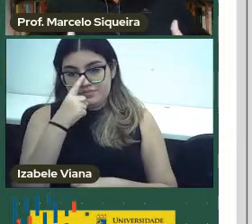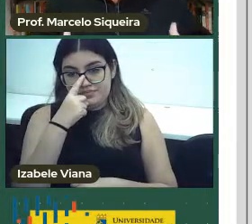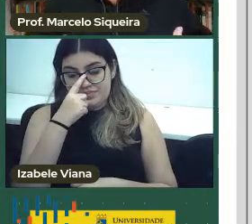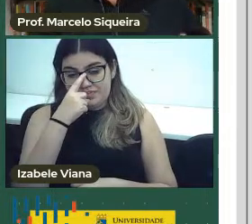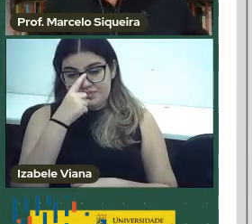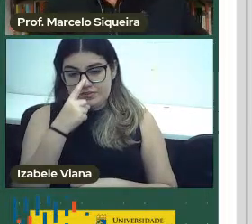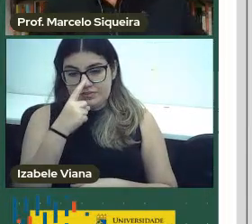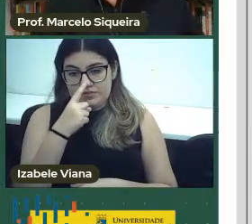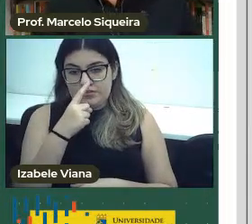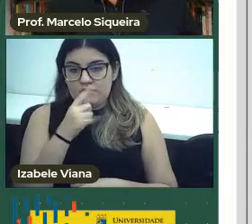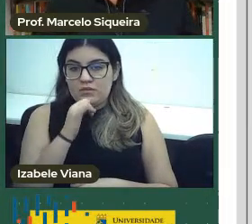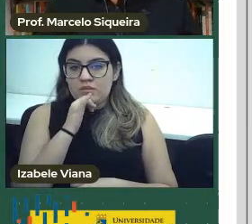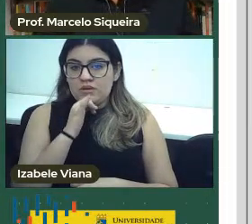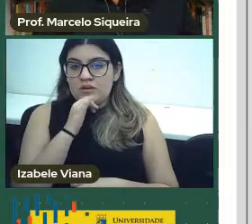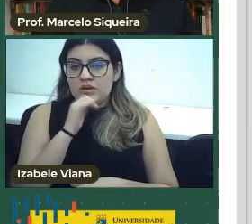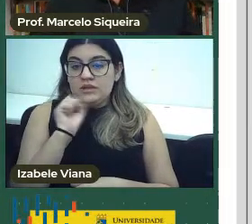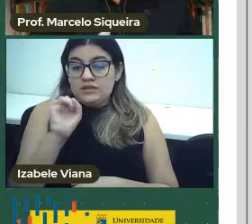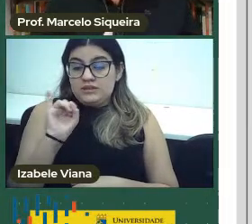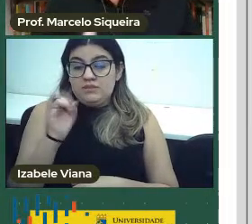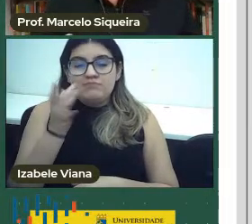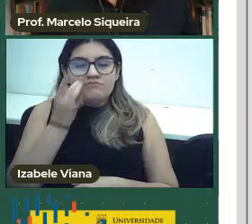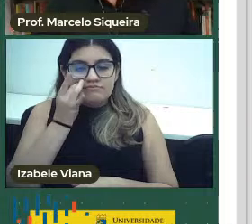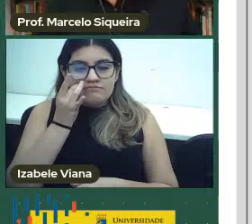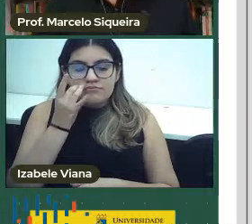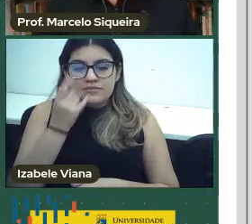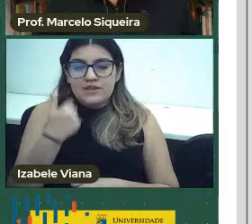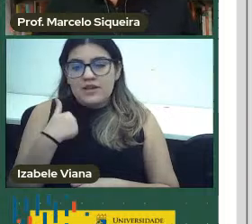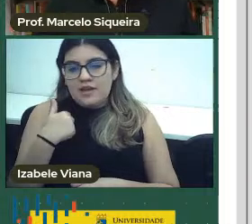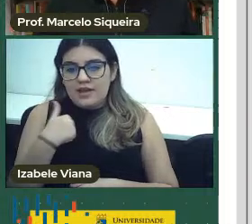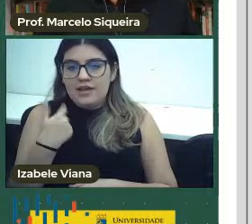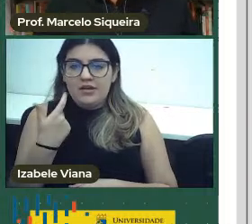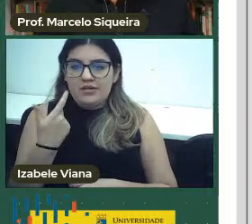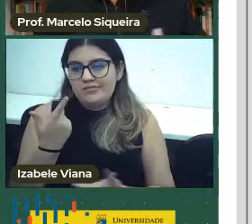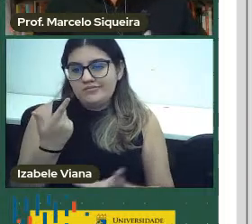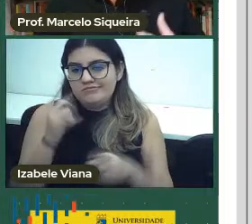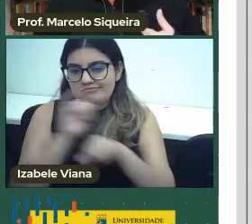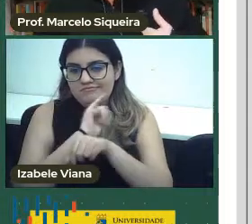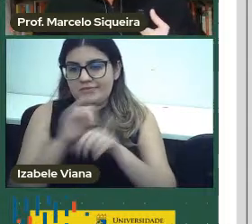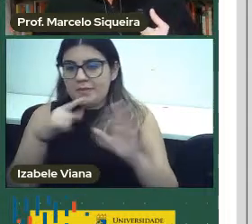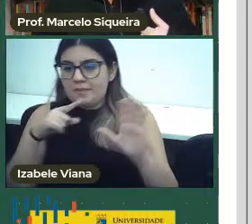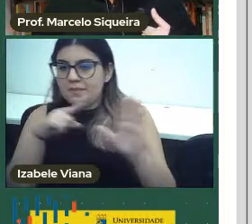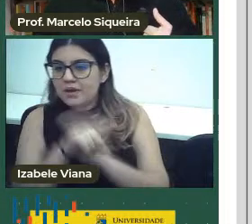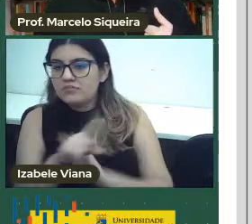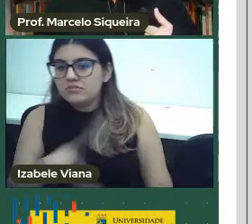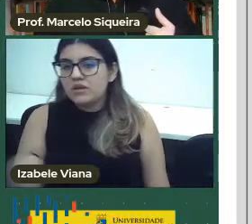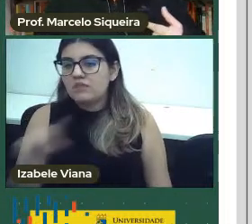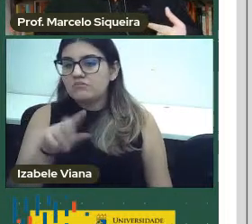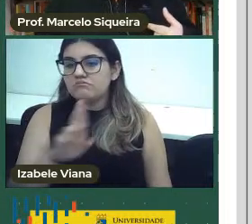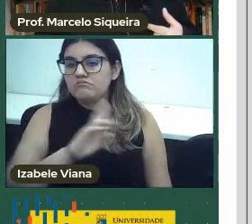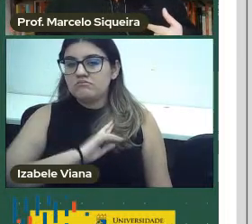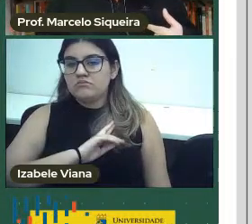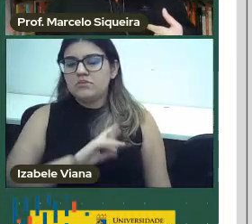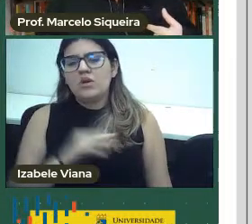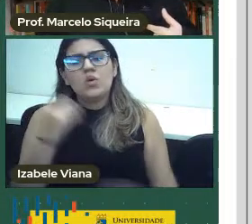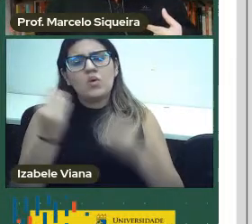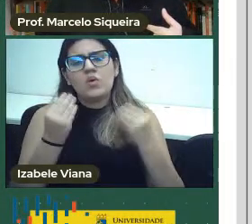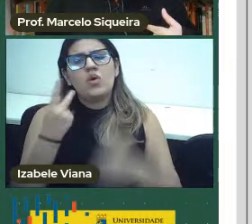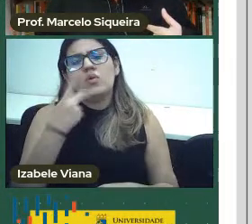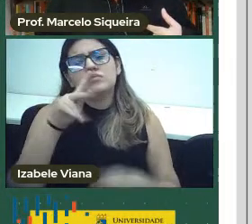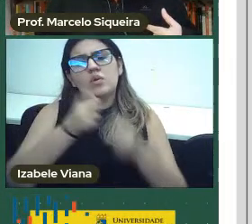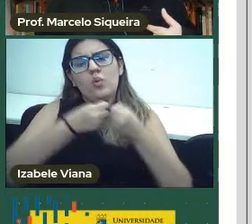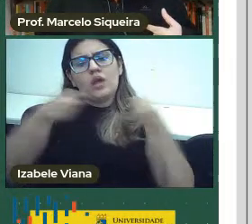aula, aqui de forma presencial, eu iria perguntar para alguém para descrever como é o seu armário, como é o seu